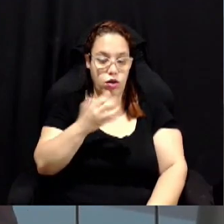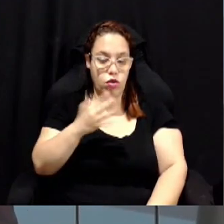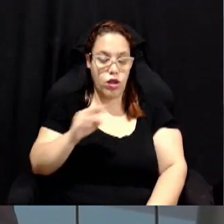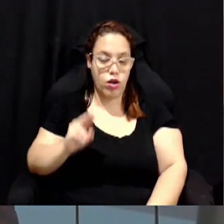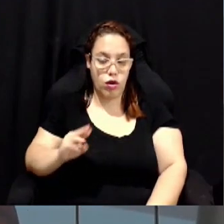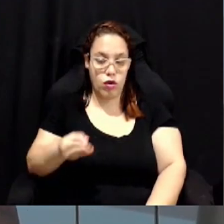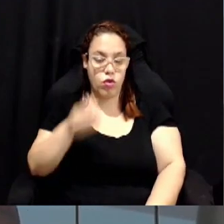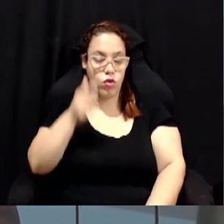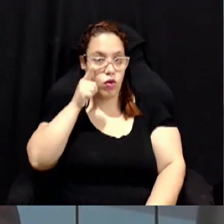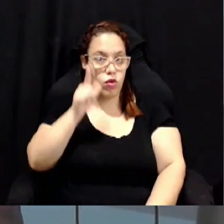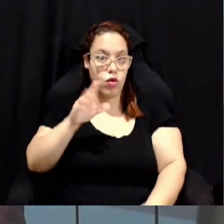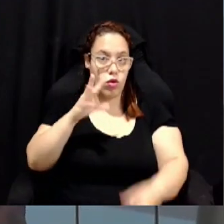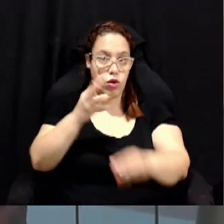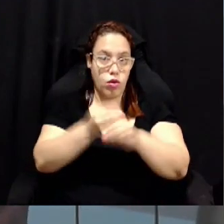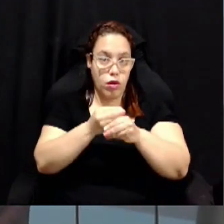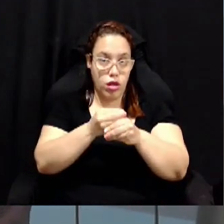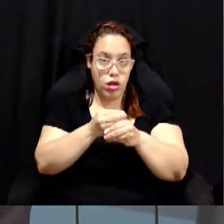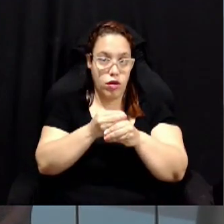dessa emenda dele,